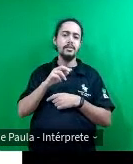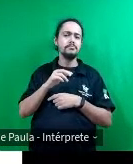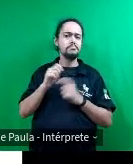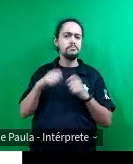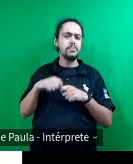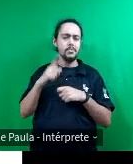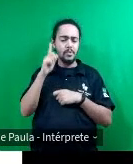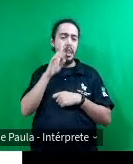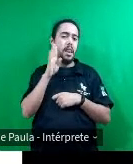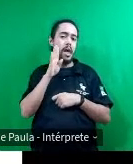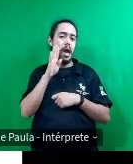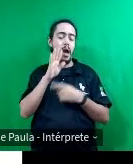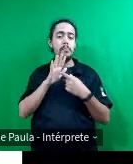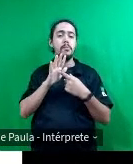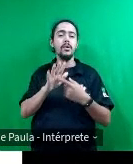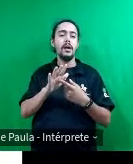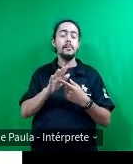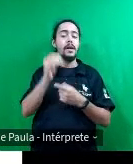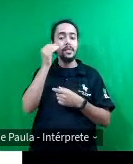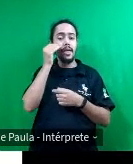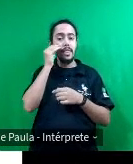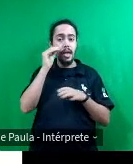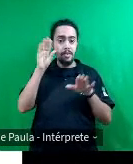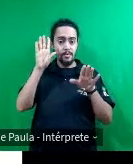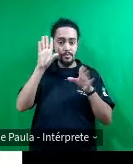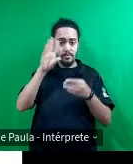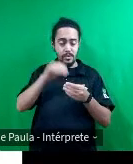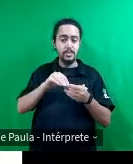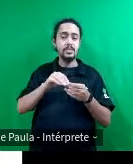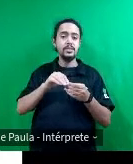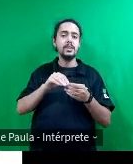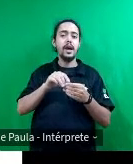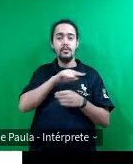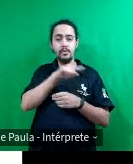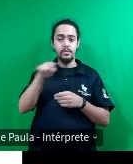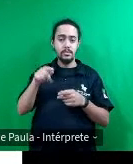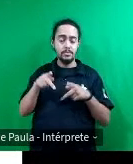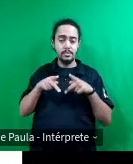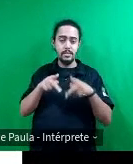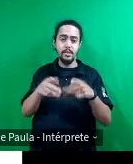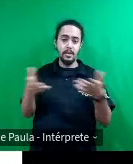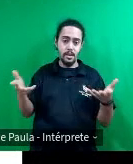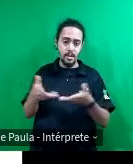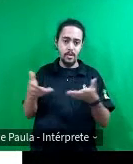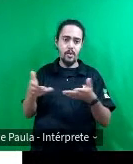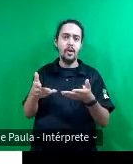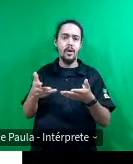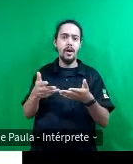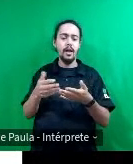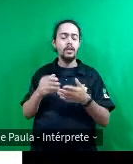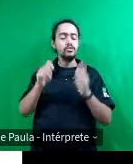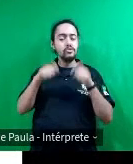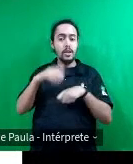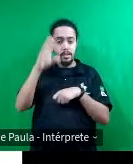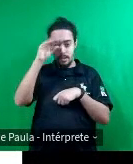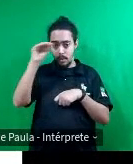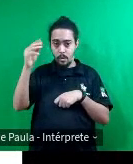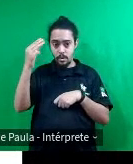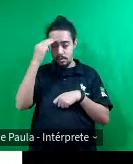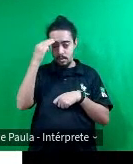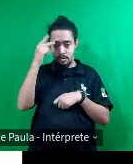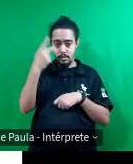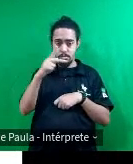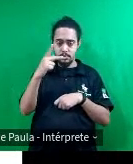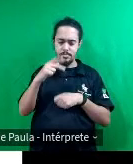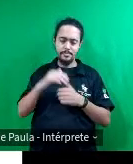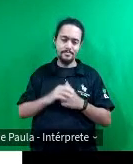mostrar isso para fechar esse entendimento, para vocês seguirem agora adiante com isso muito tranquilo aí na cabeça de vocês. Ok?